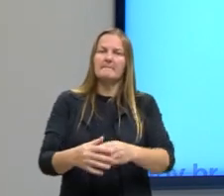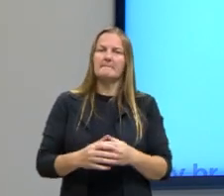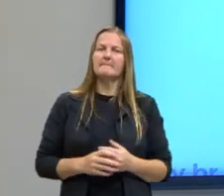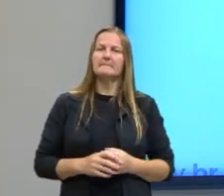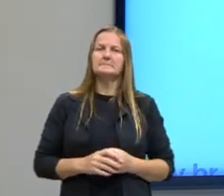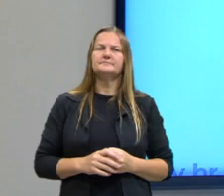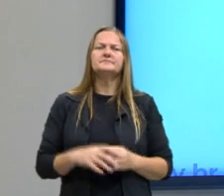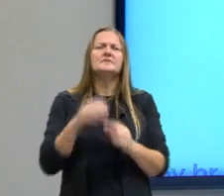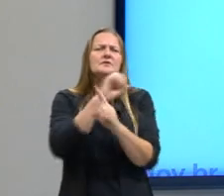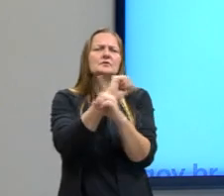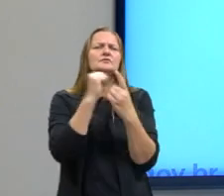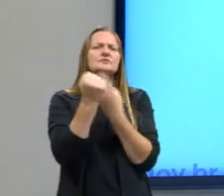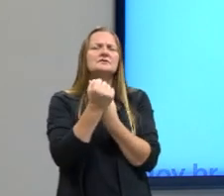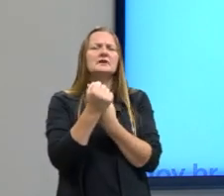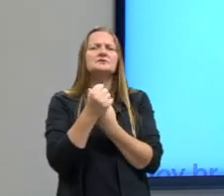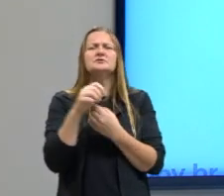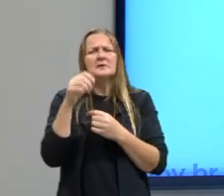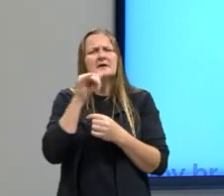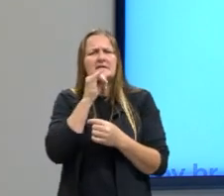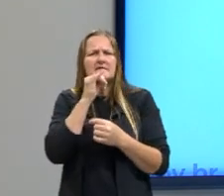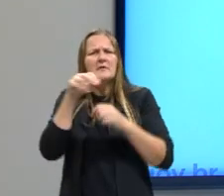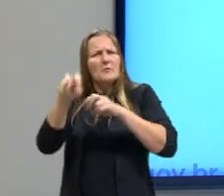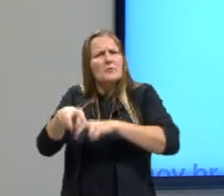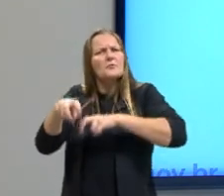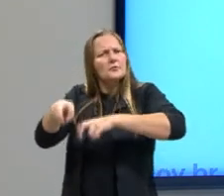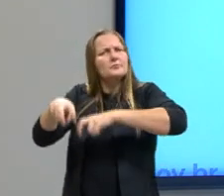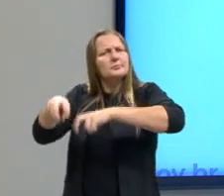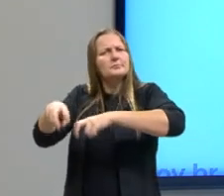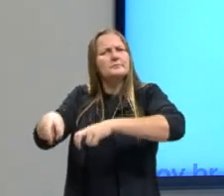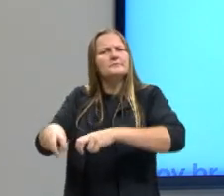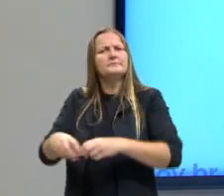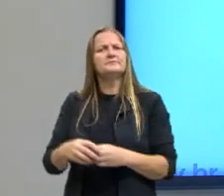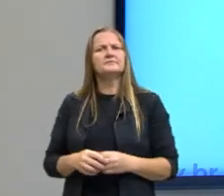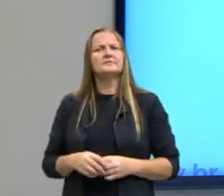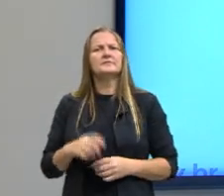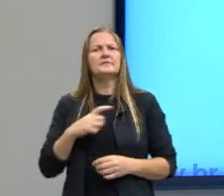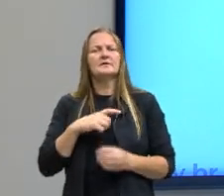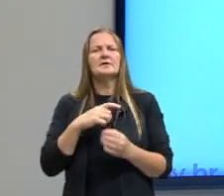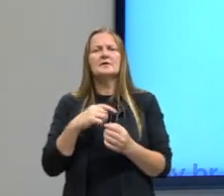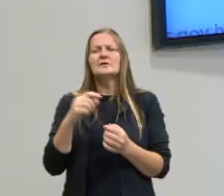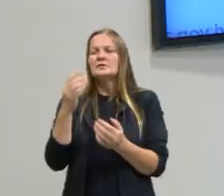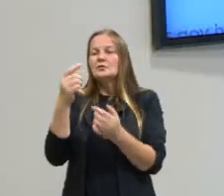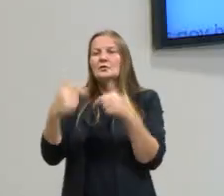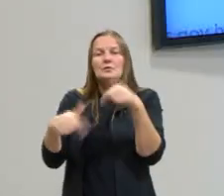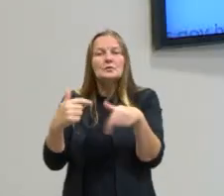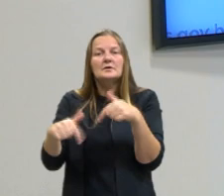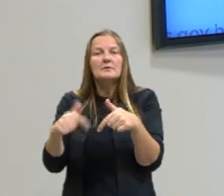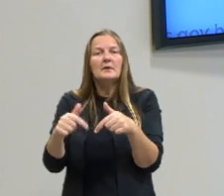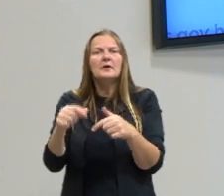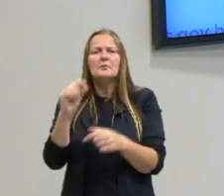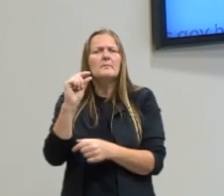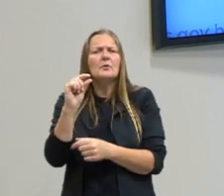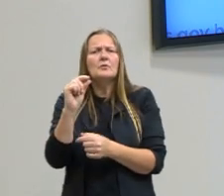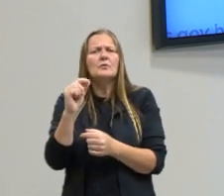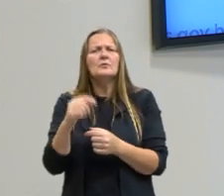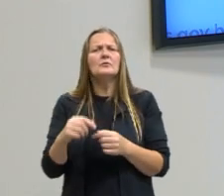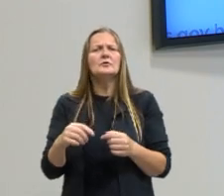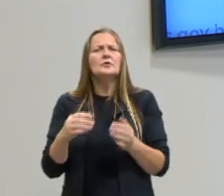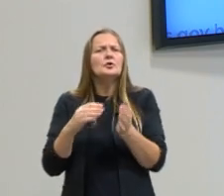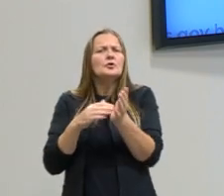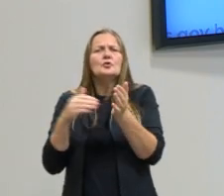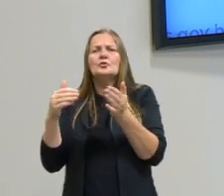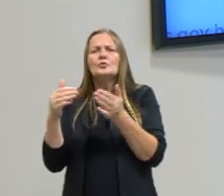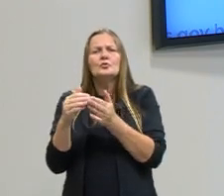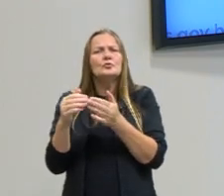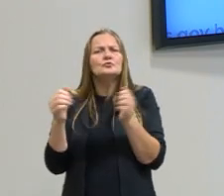pense no nosso sociedade camponesa tem uma um baixo nível de divisão do trabalho O trabalho no campo é feito